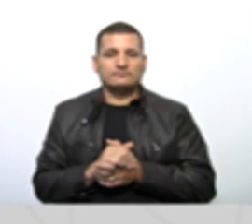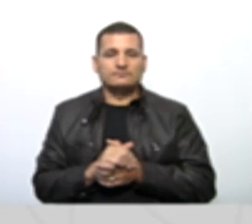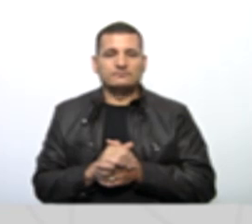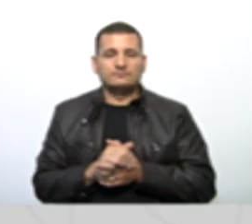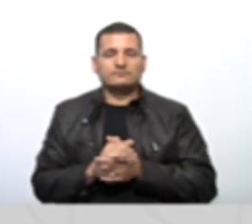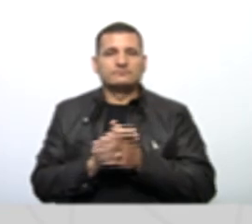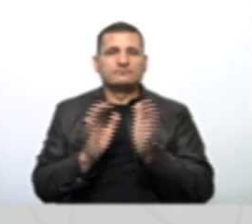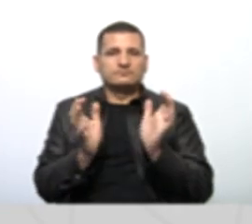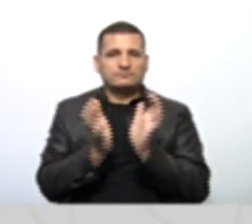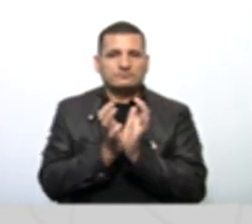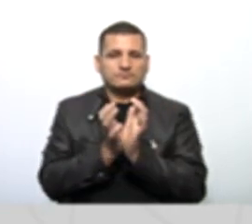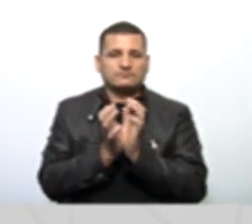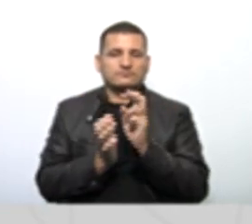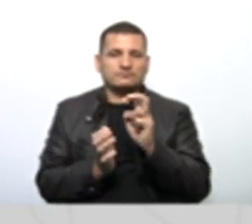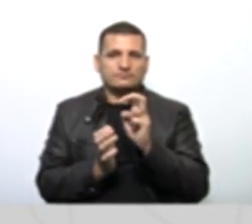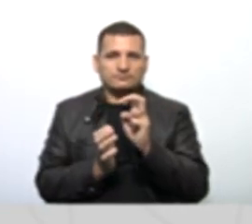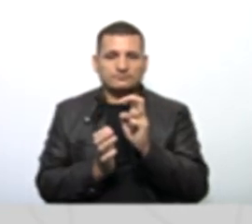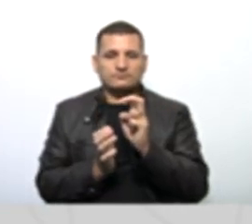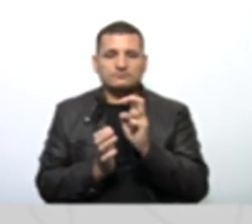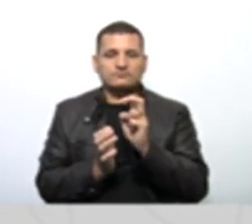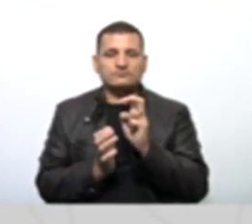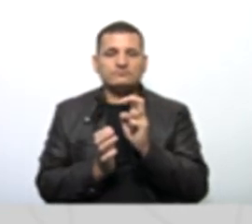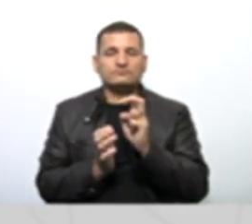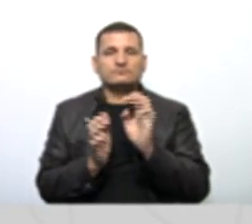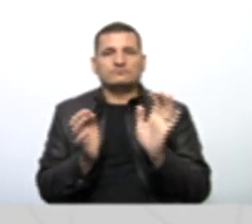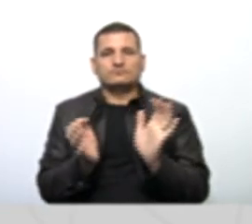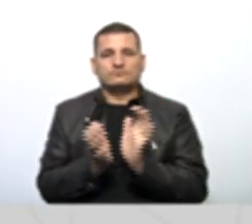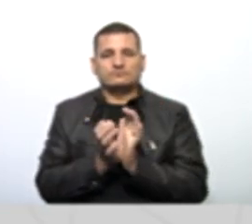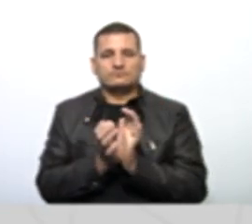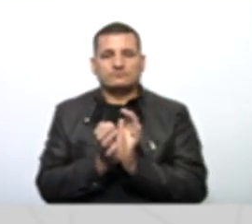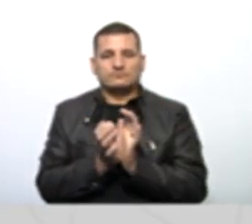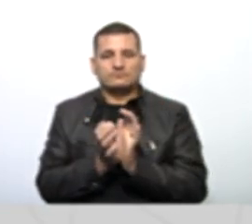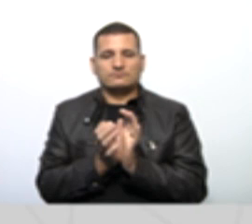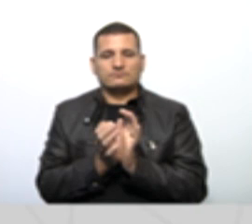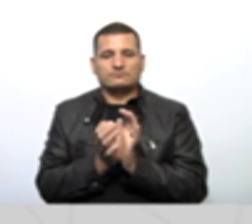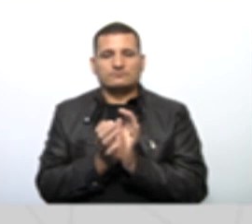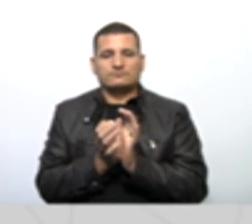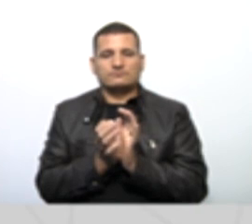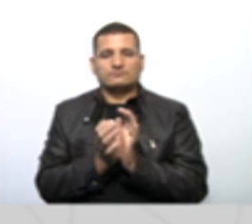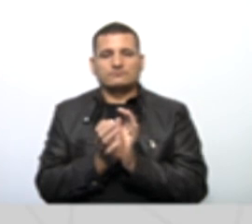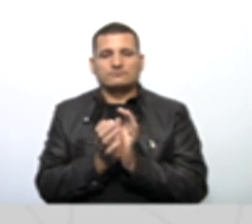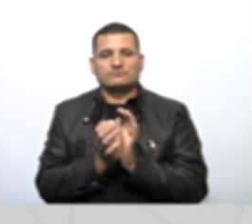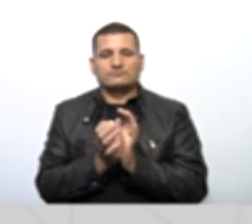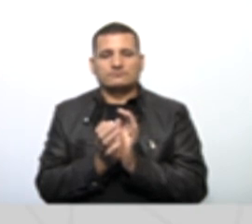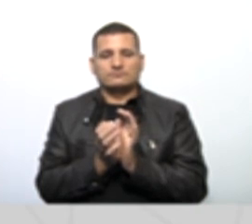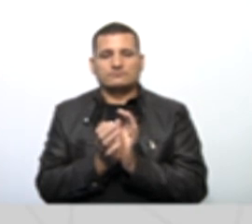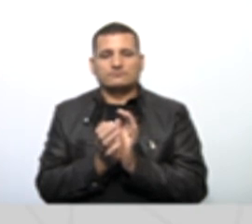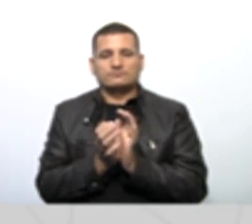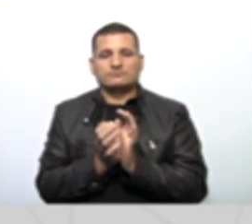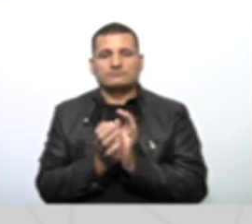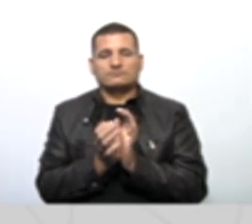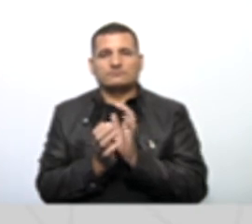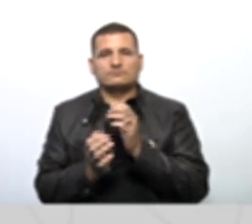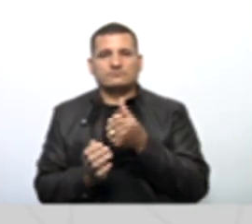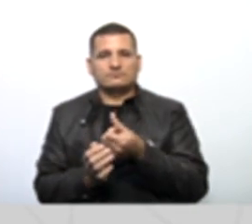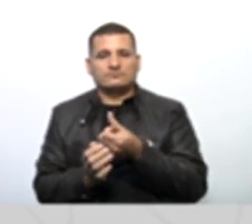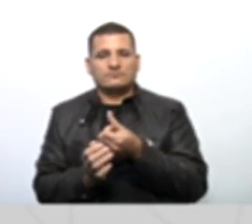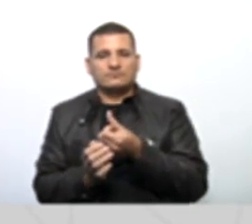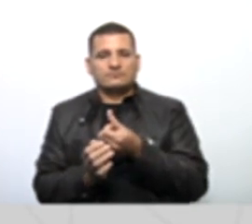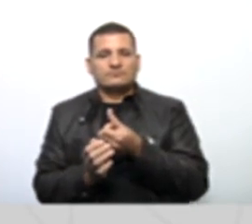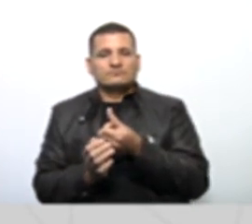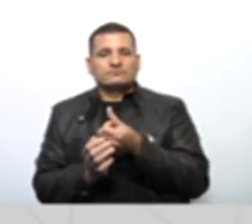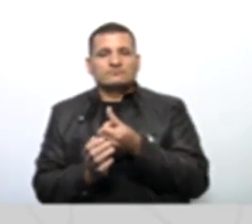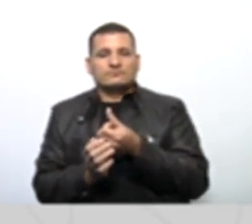aqui o categoria 5 e tenho cinco e depois dos 55 isso aqui é o mais utilizado é uma melhoria da categoria 5